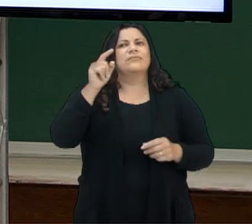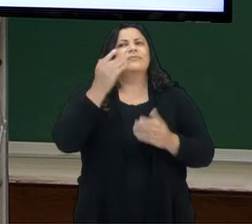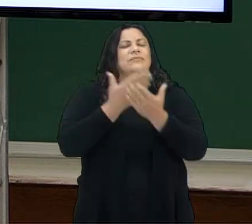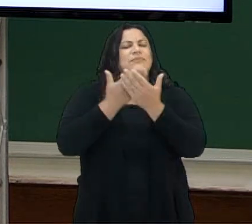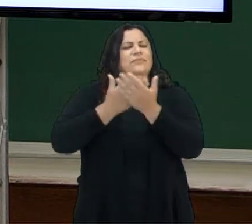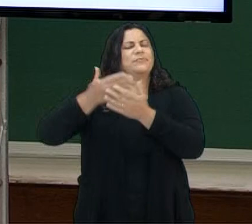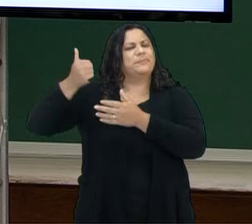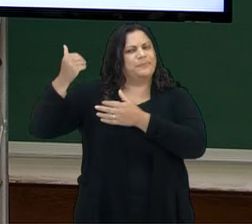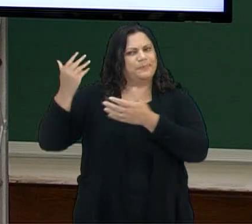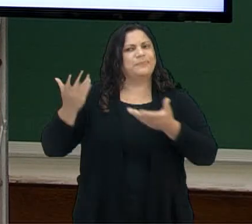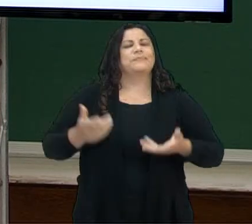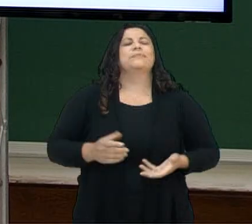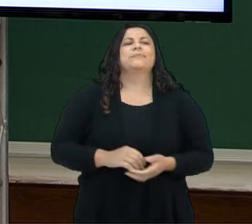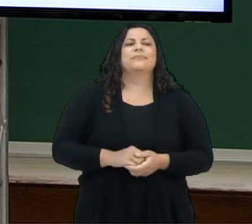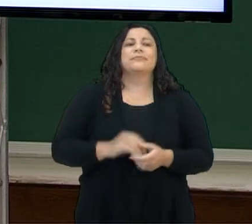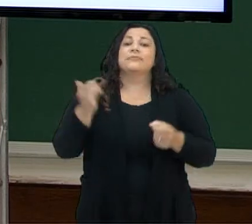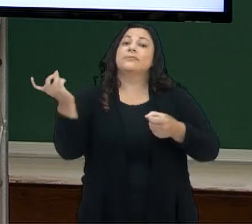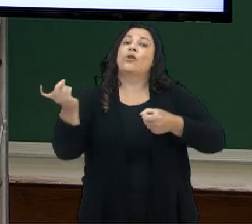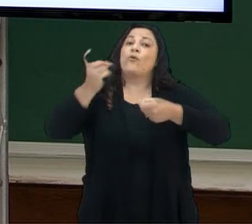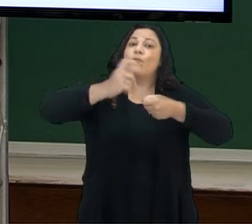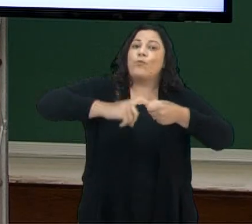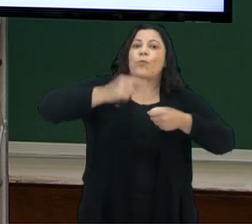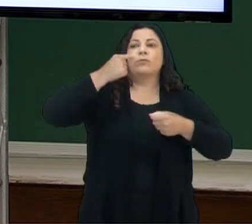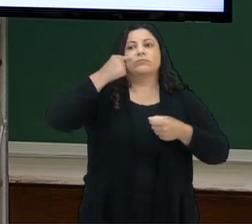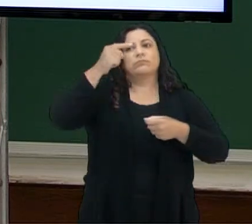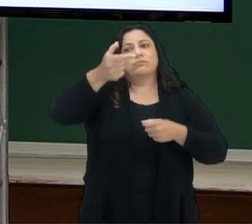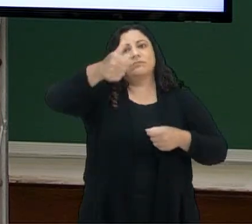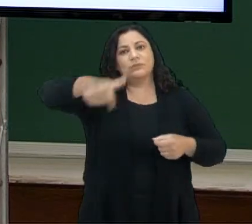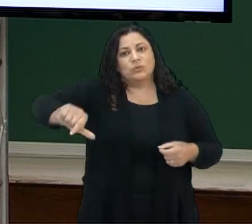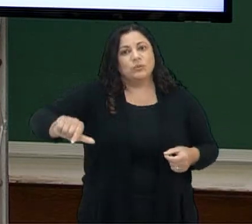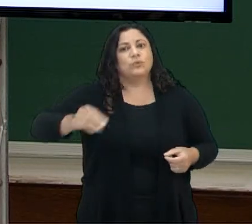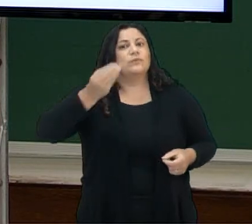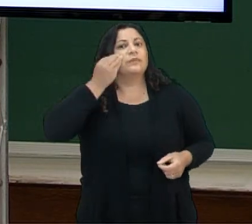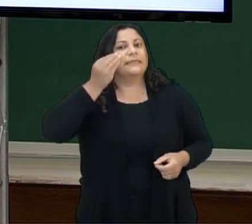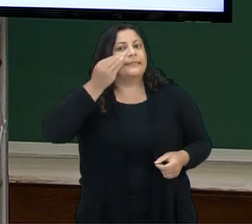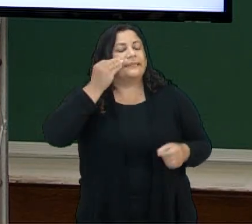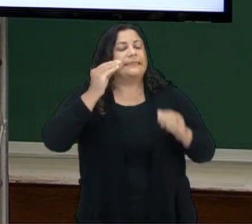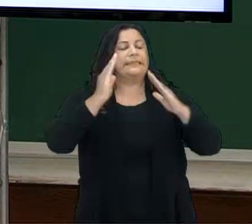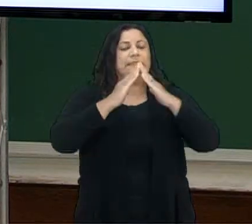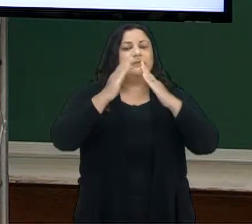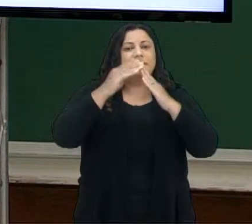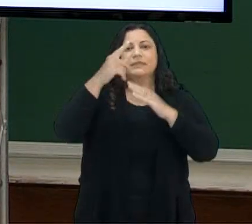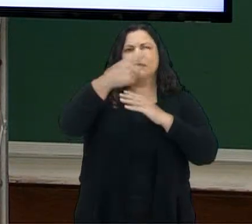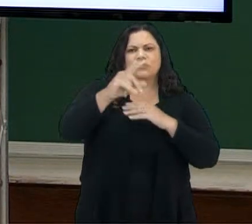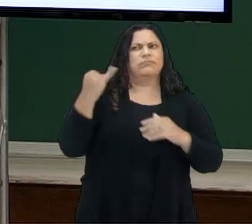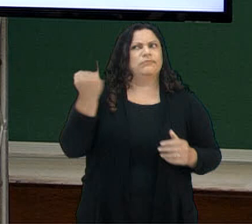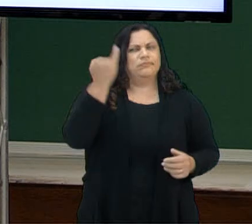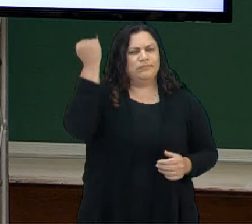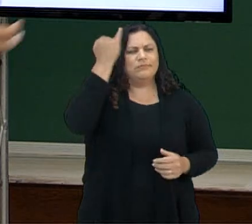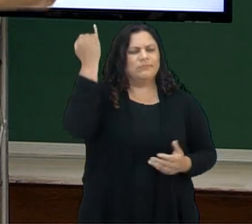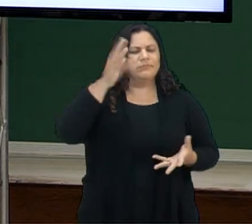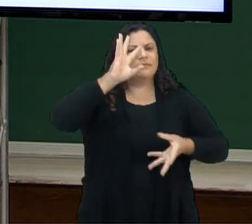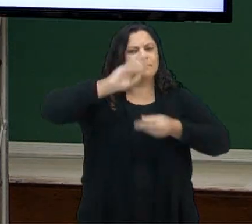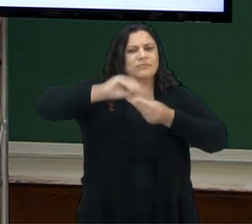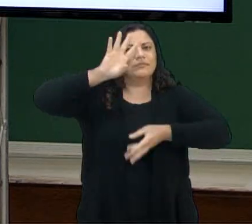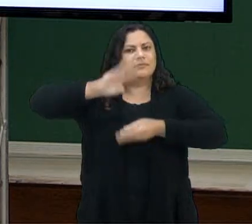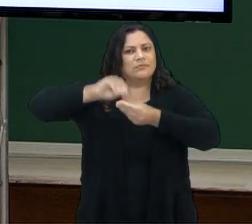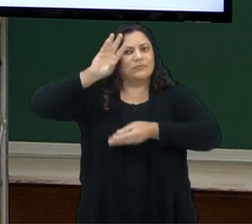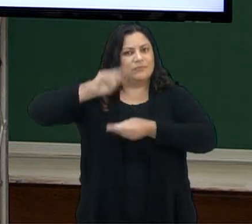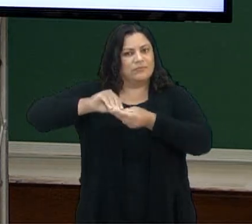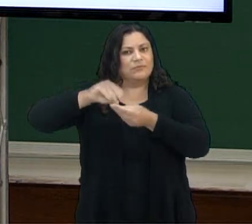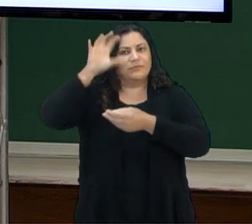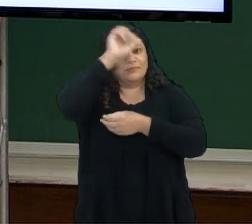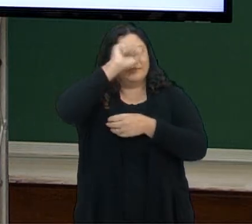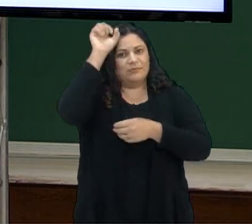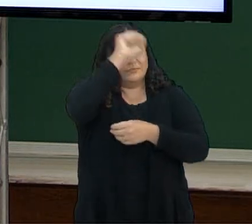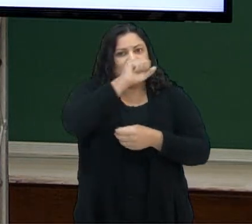Então, volta, vê de novo e tenta fazer aí na sua casa, porque é bem importante que você saiba fazer esse tipo de simplificação. Então, aqui nós